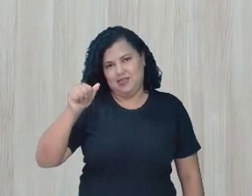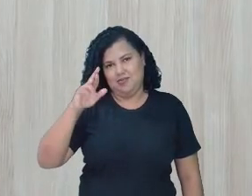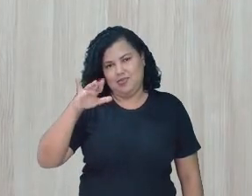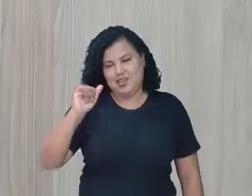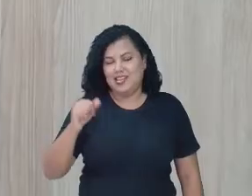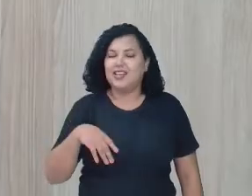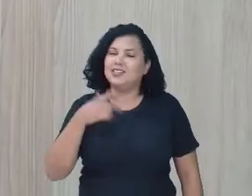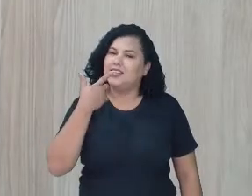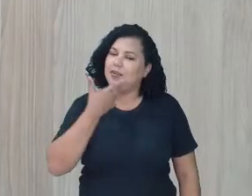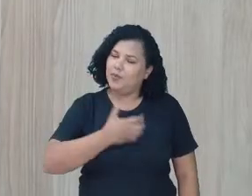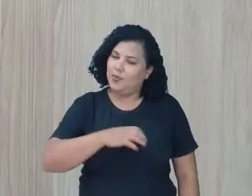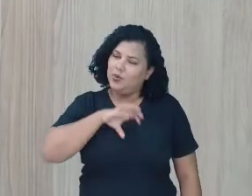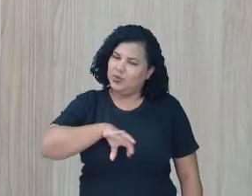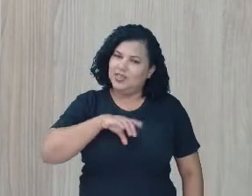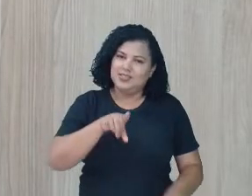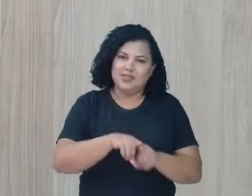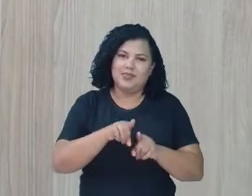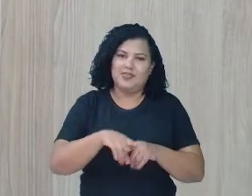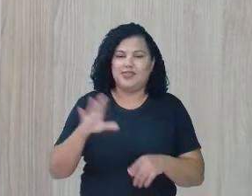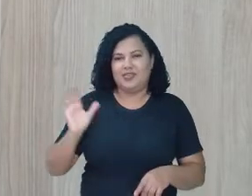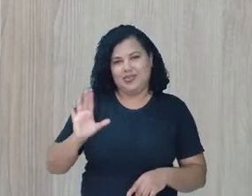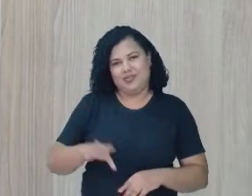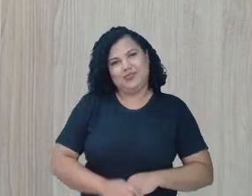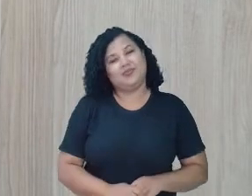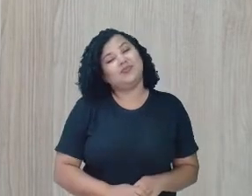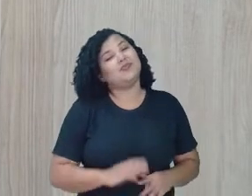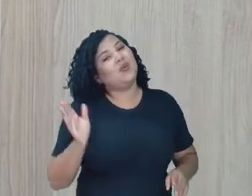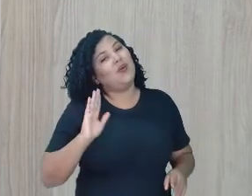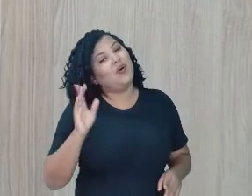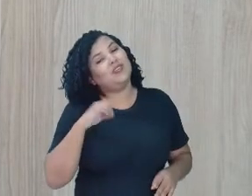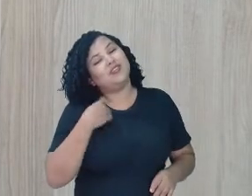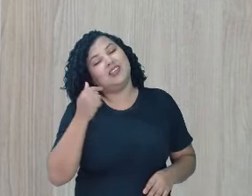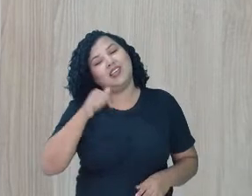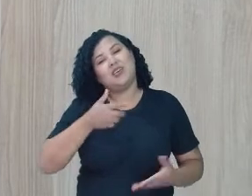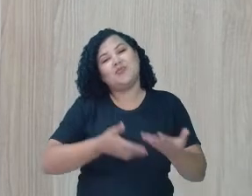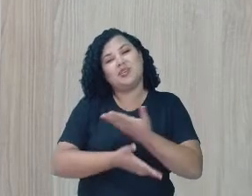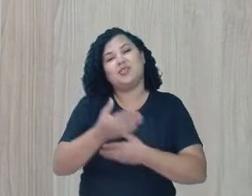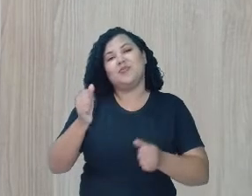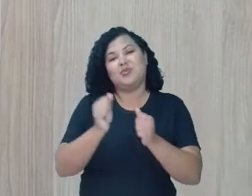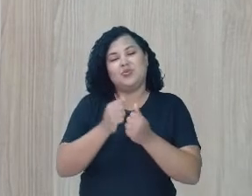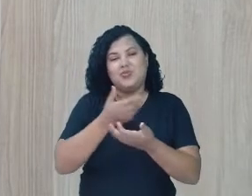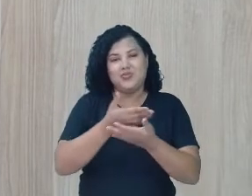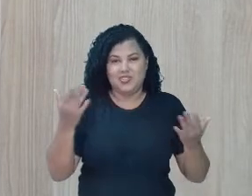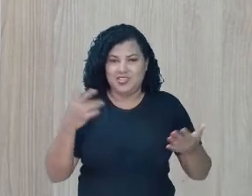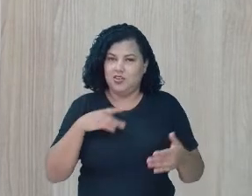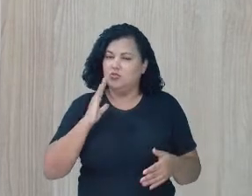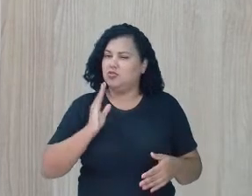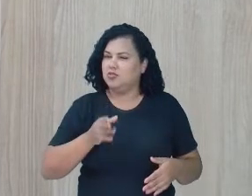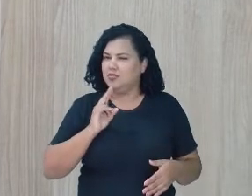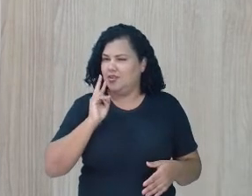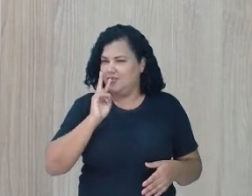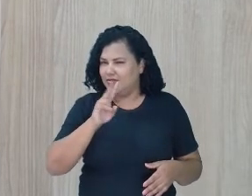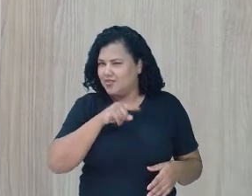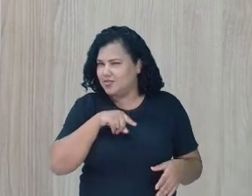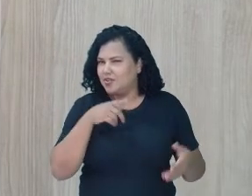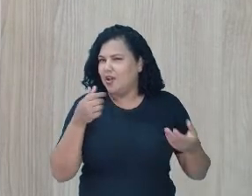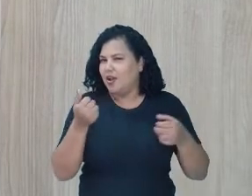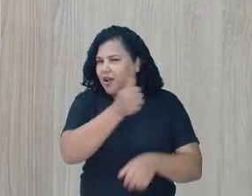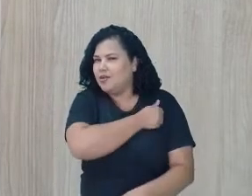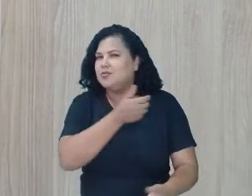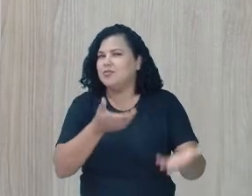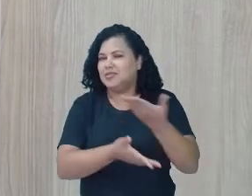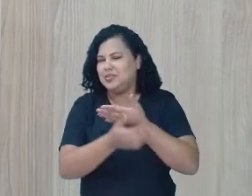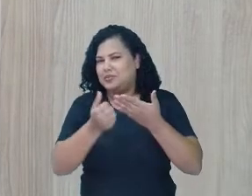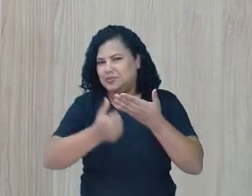ela? Oi, pessoal! Estamos aqui para interagir com vocês, tá? Eu já vejo que tem alunos aqui, não é?